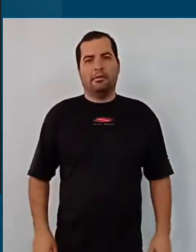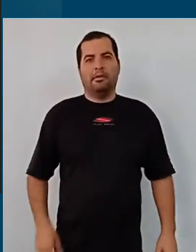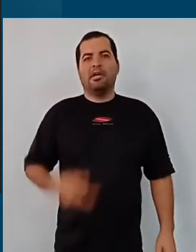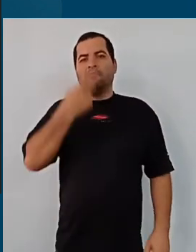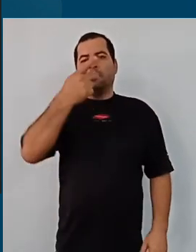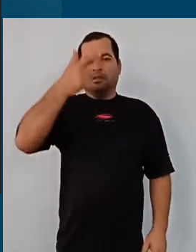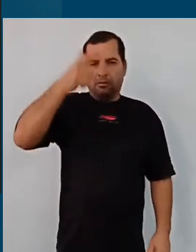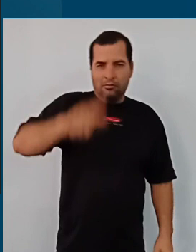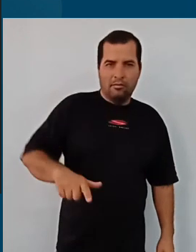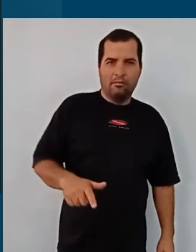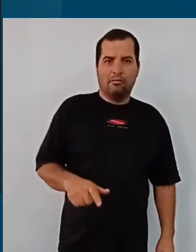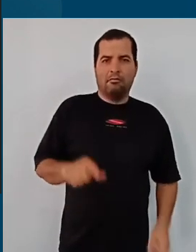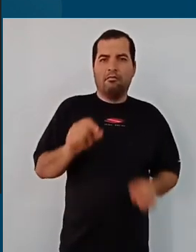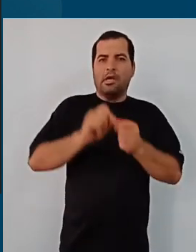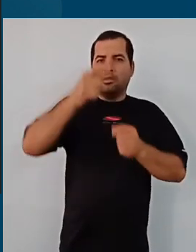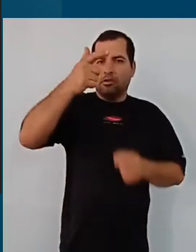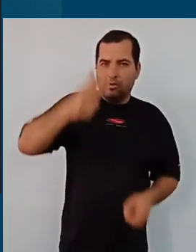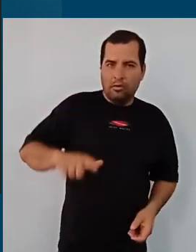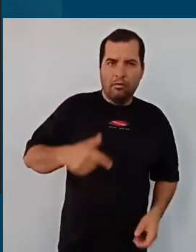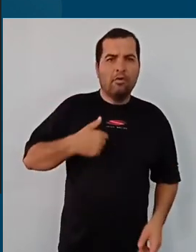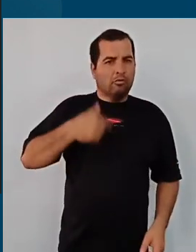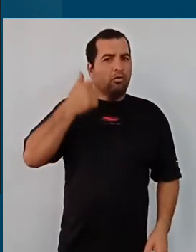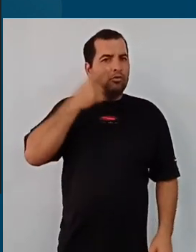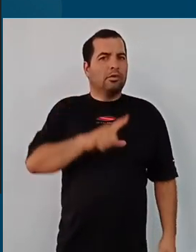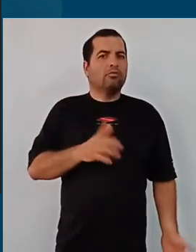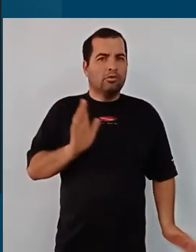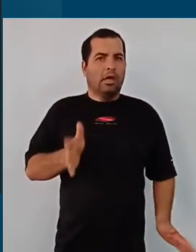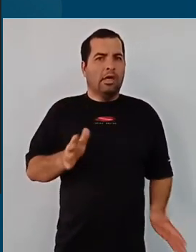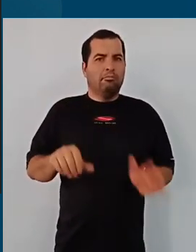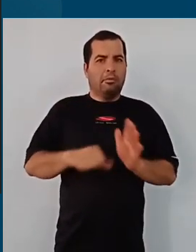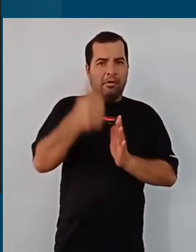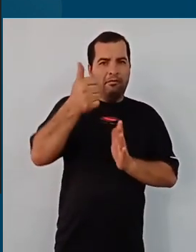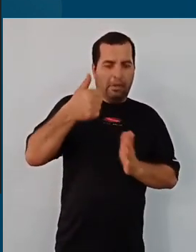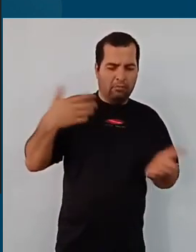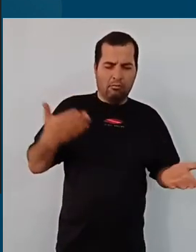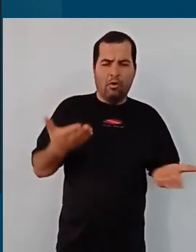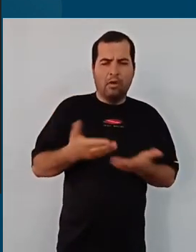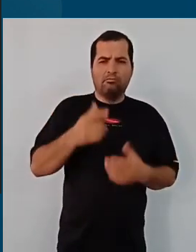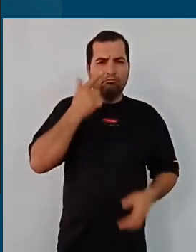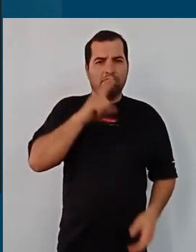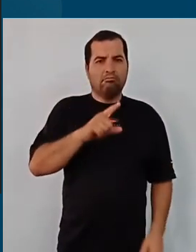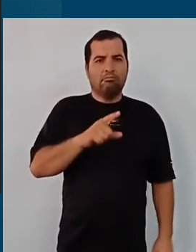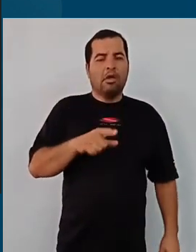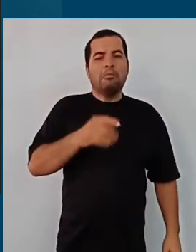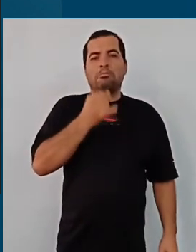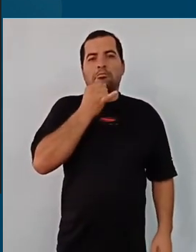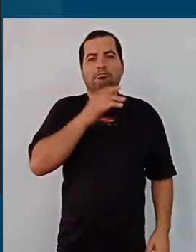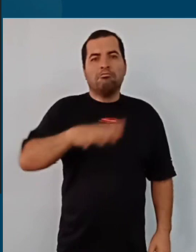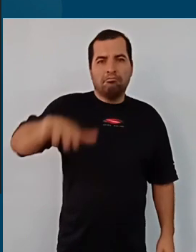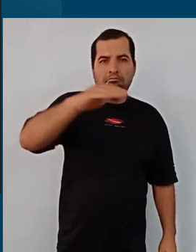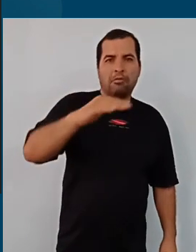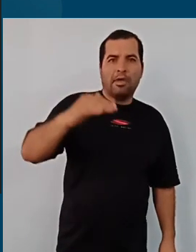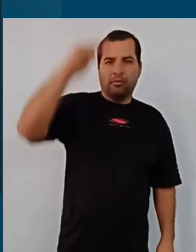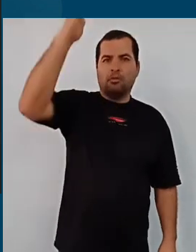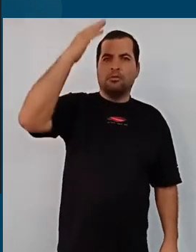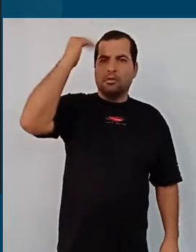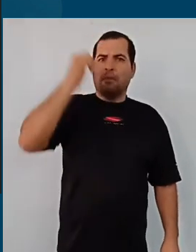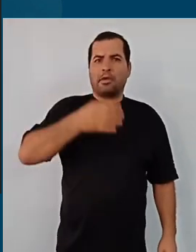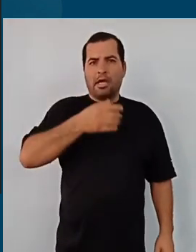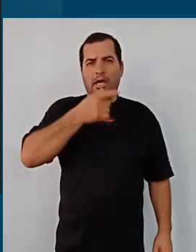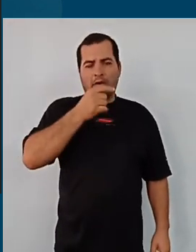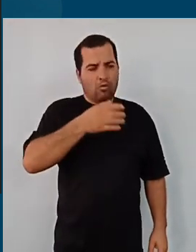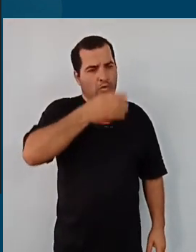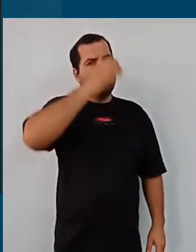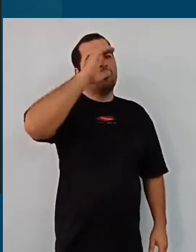Repetitivo. Que eu sempre consigo acionar. Então, por exemplo, vocês como adultos certamente sabem beber água. Vocês têm